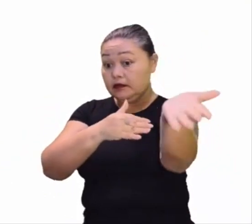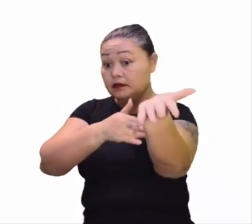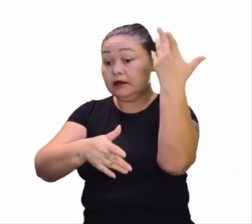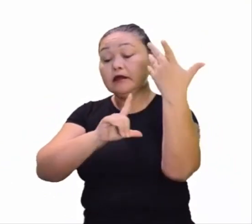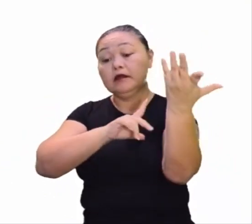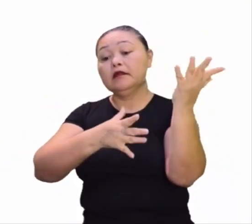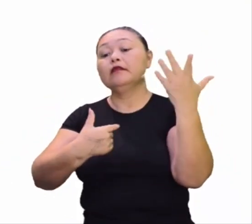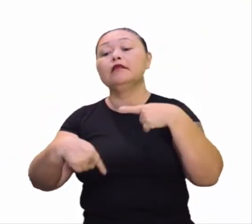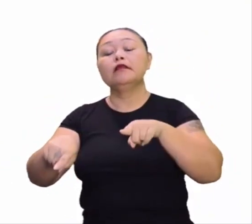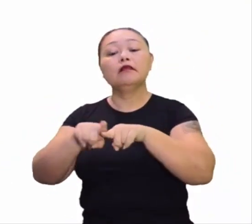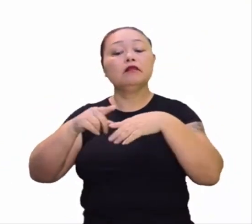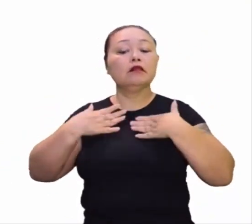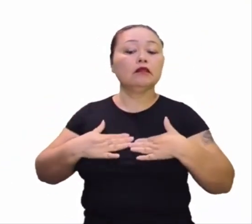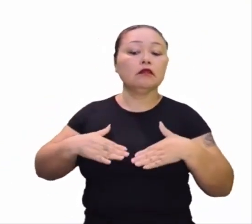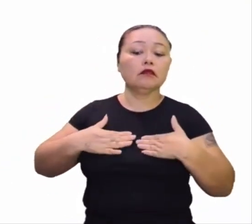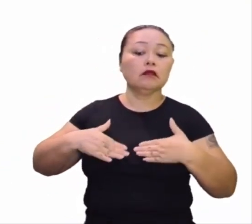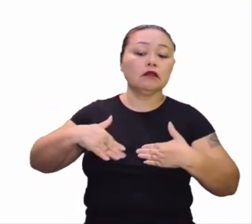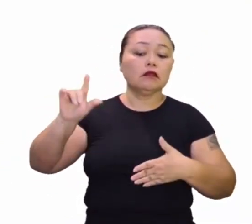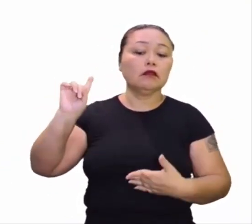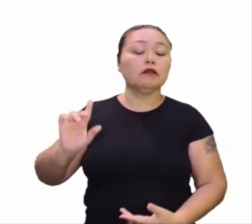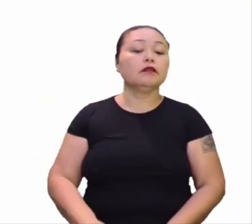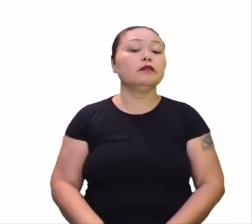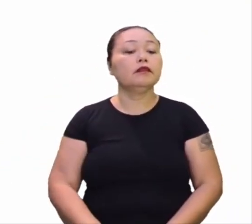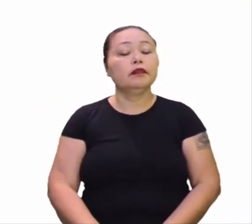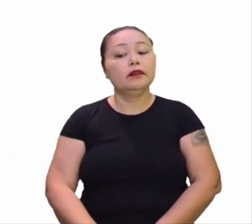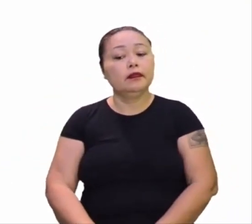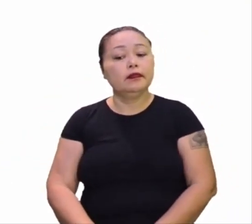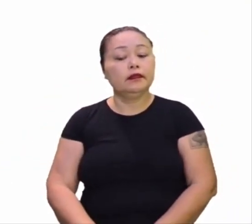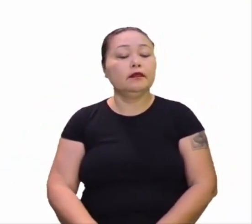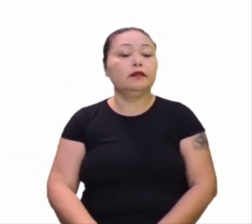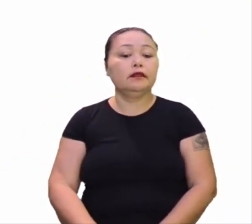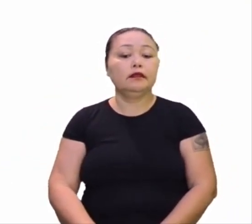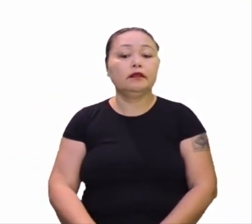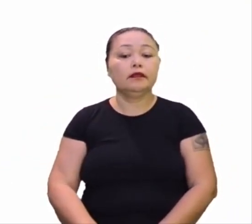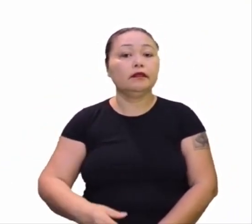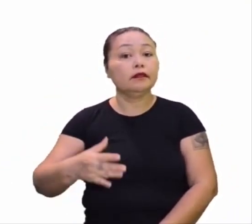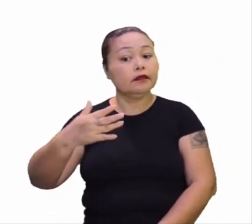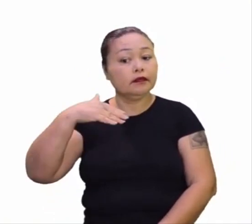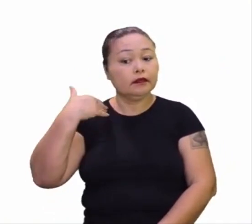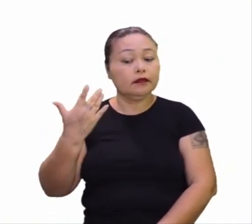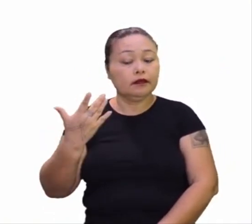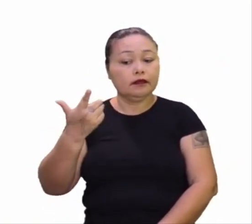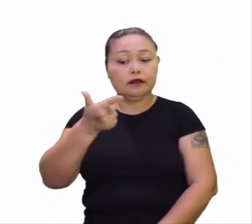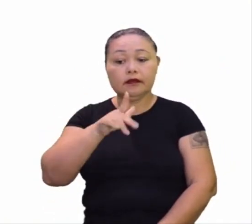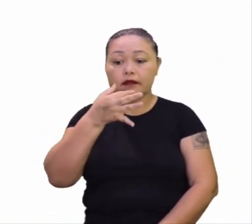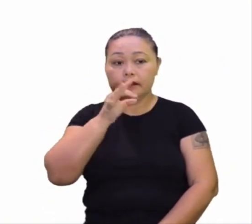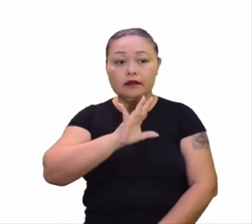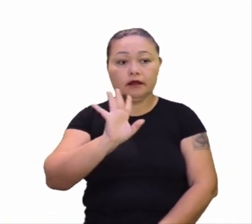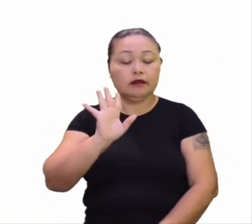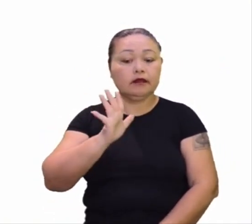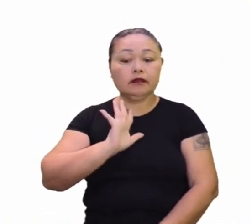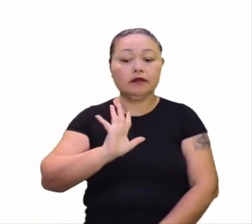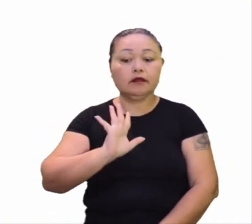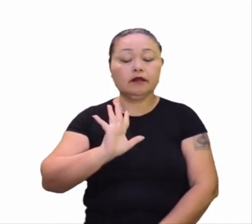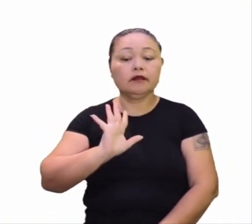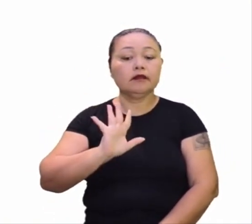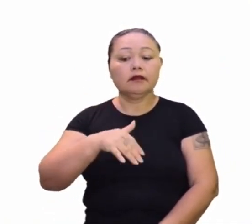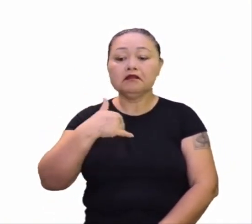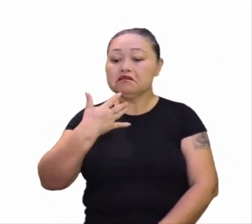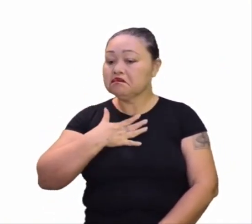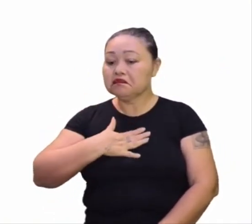Beleza, Rogério? Tranquilo demais essa questão. Tranquilo, né? Tranquila. Vamos para a próxima ou tu quer falar mais alguma coisa? Não, tá suave, né?